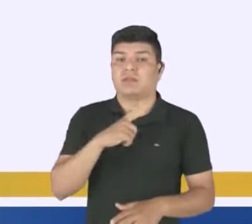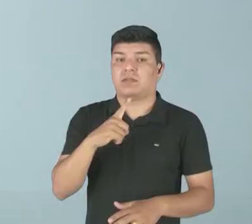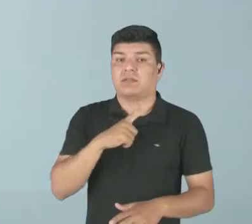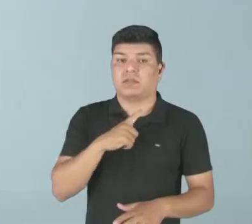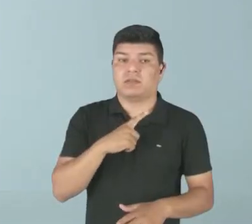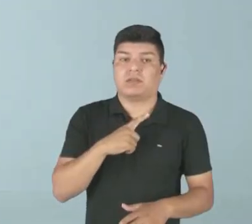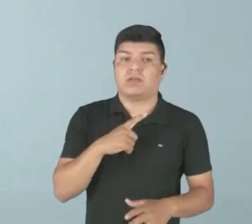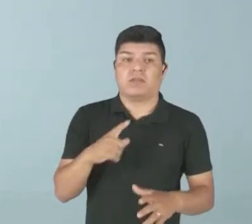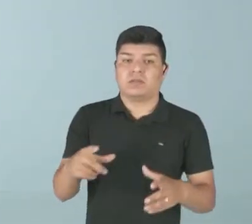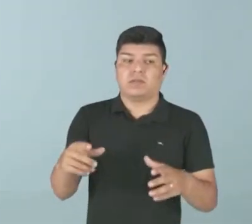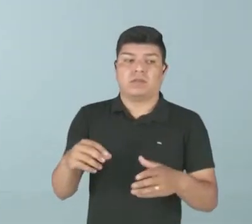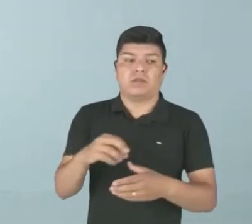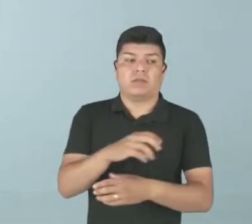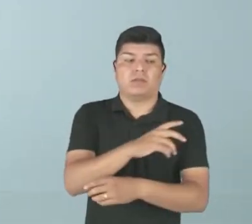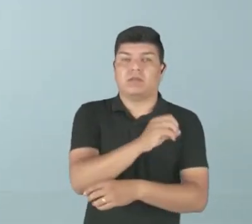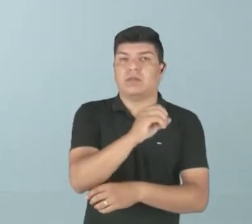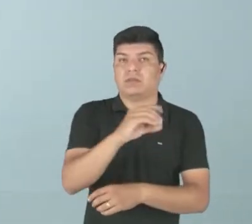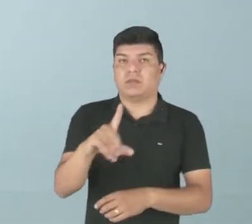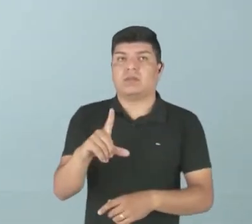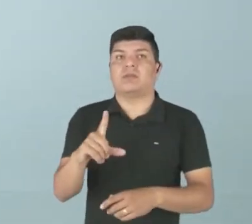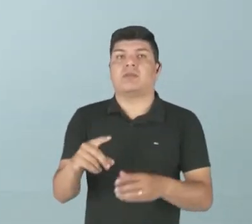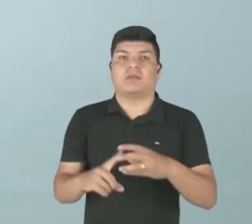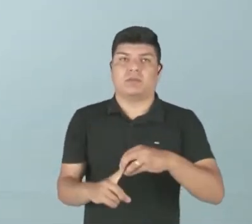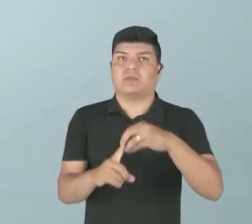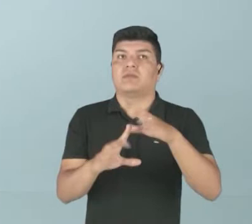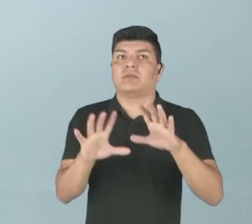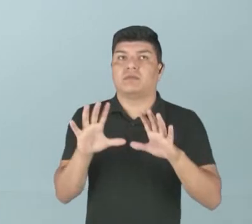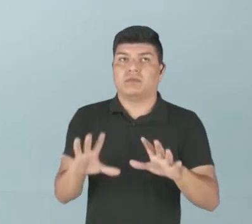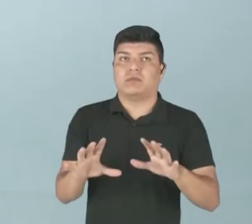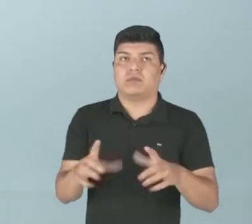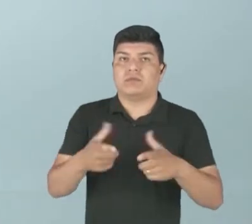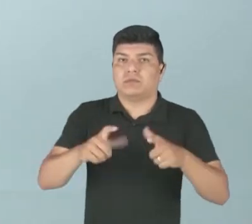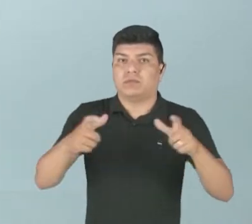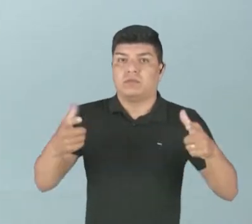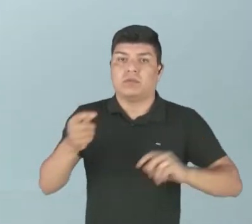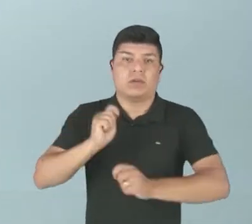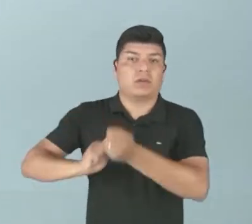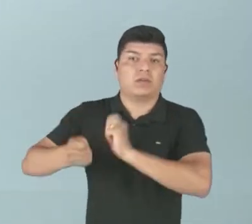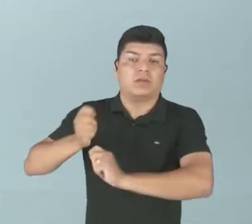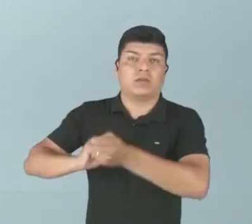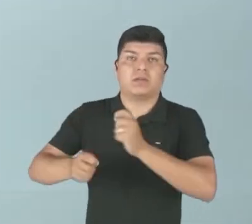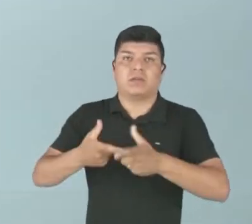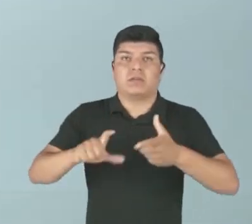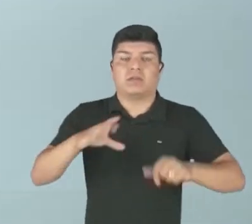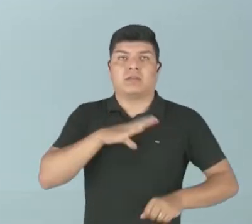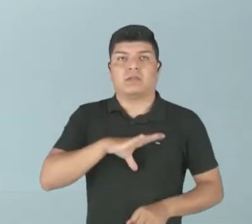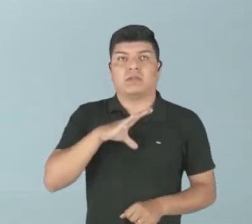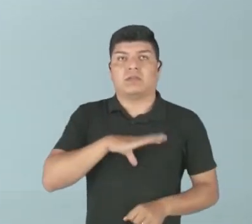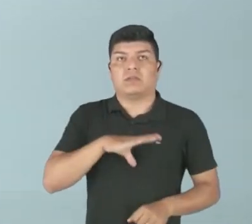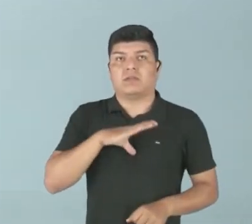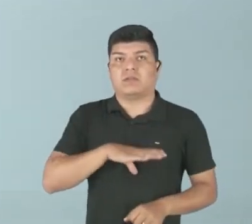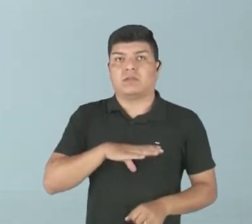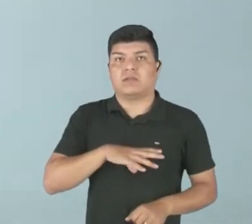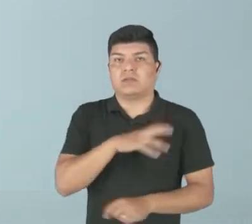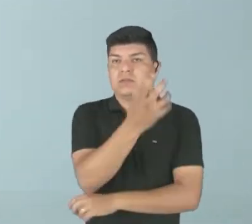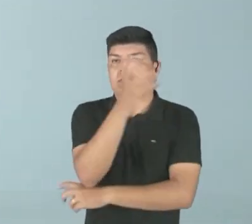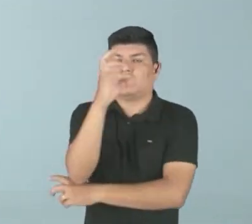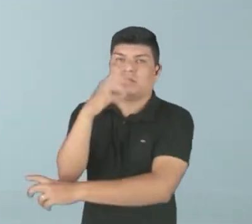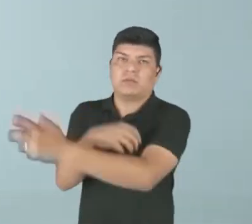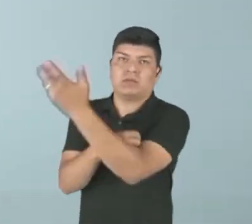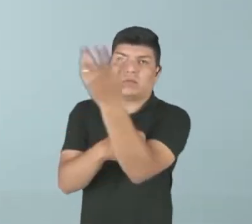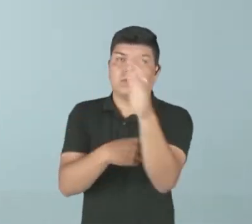seu ecossistema específico. Expansão da atividade econômica e o crescimento das cidades sobre área de